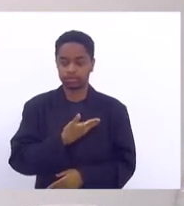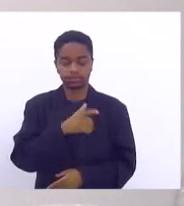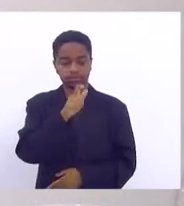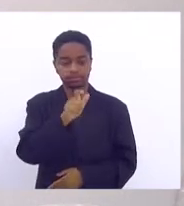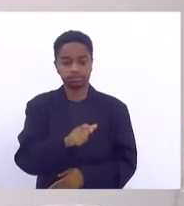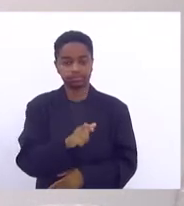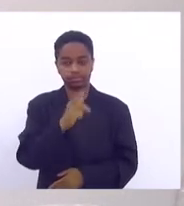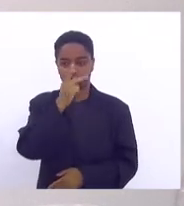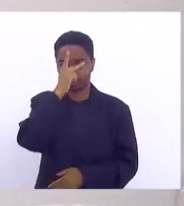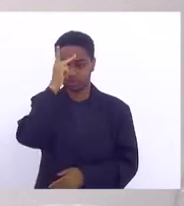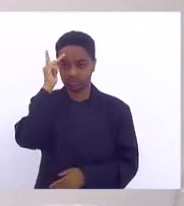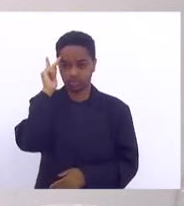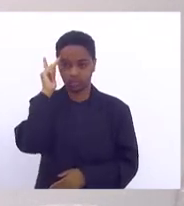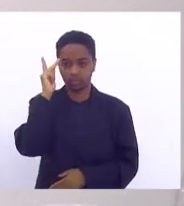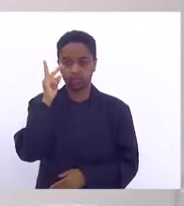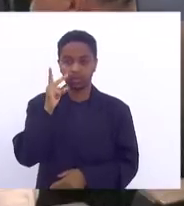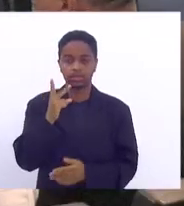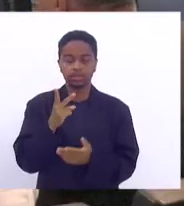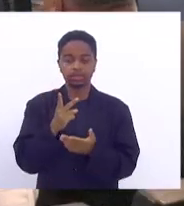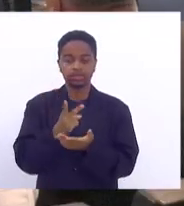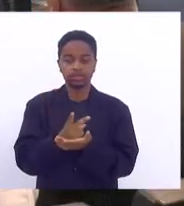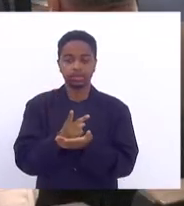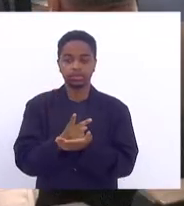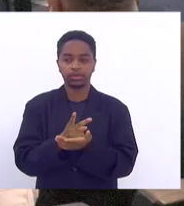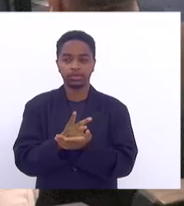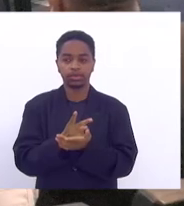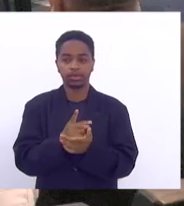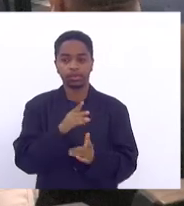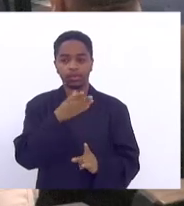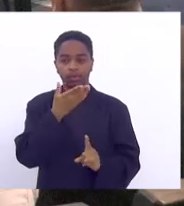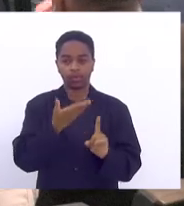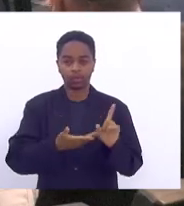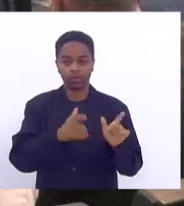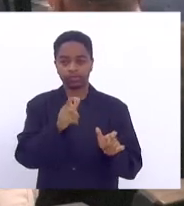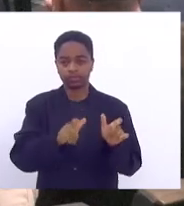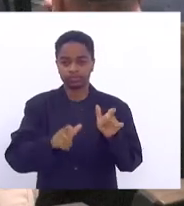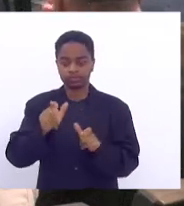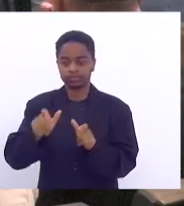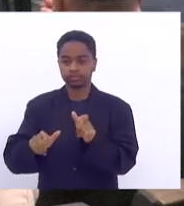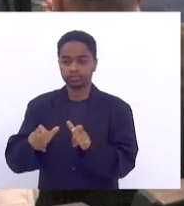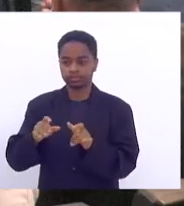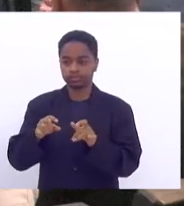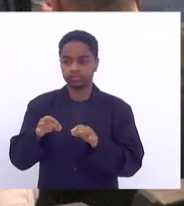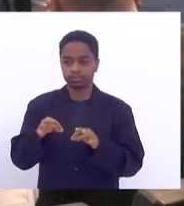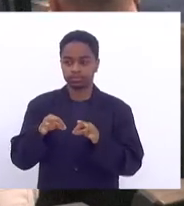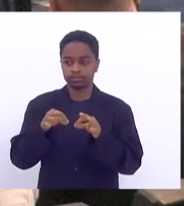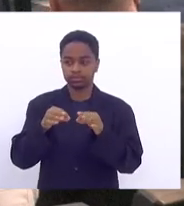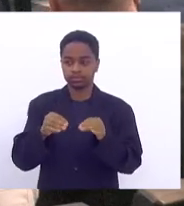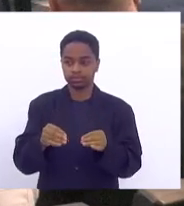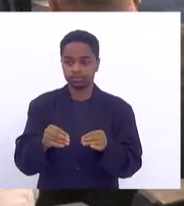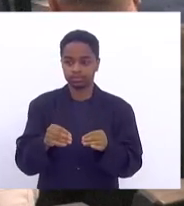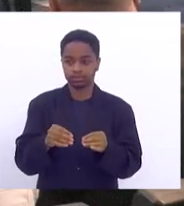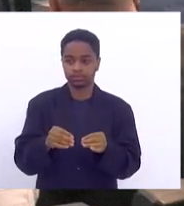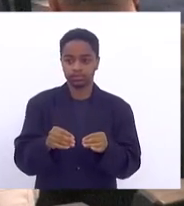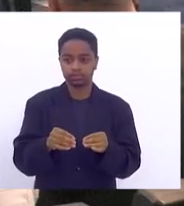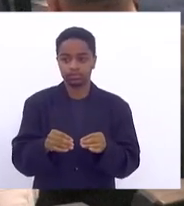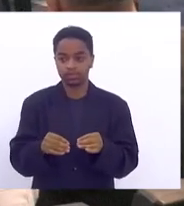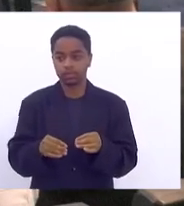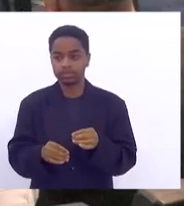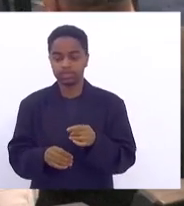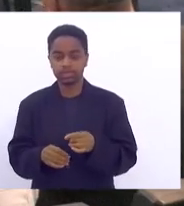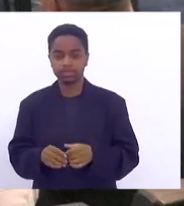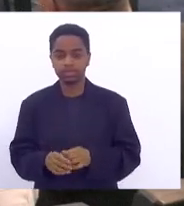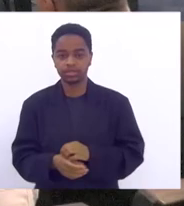honra muito a mim especialmente mas eu tenho certeza que a todo Parlamento nossa segunda vice-presidente deputada ti